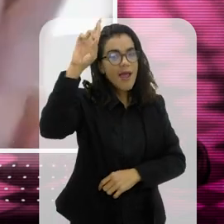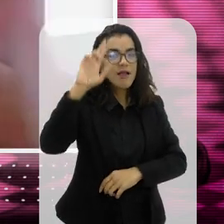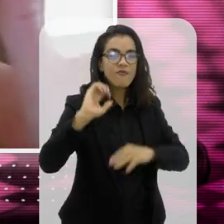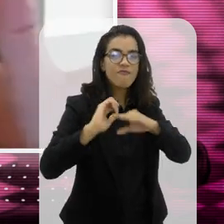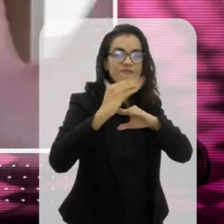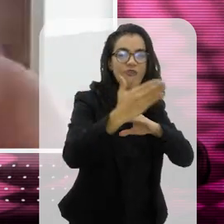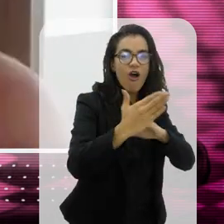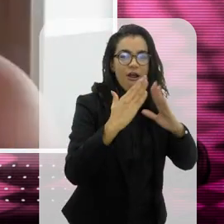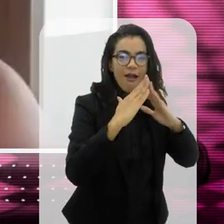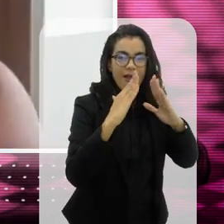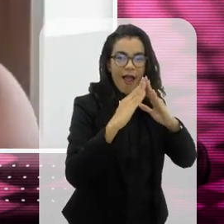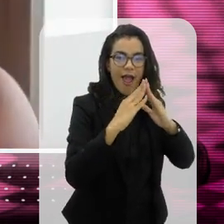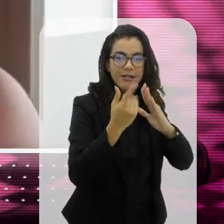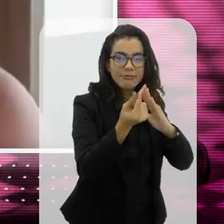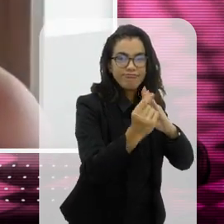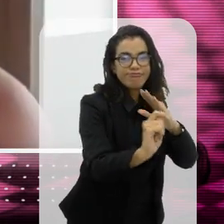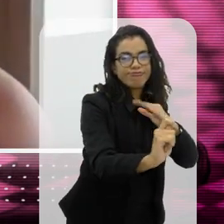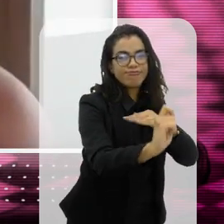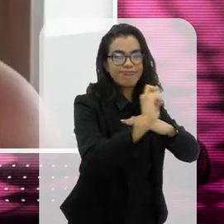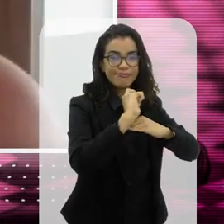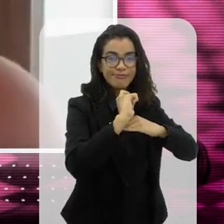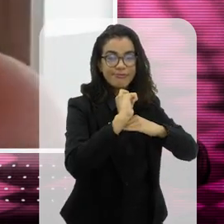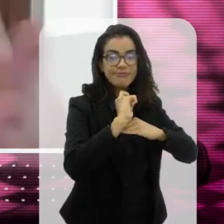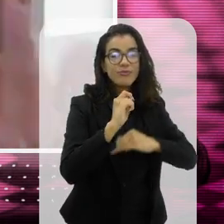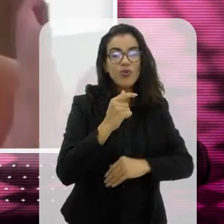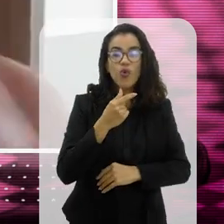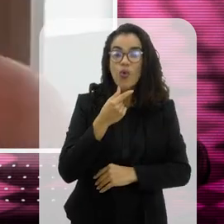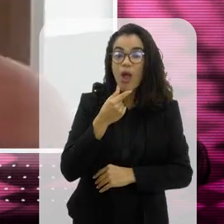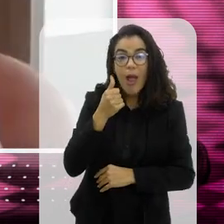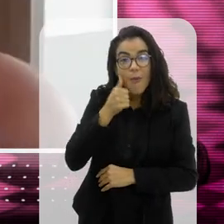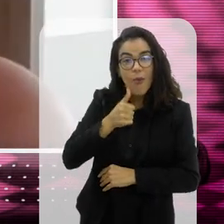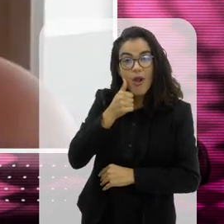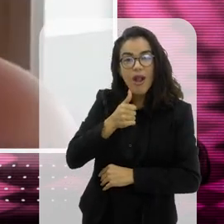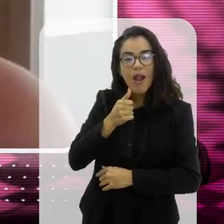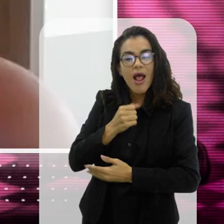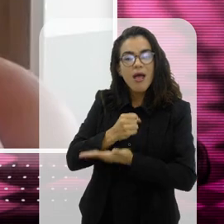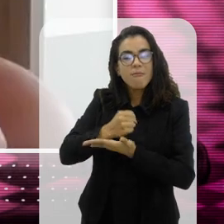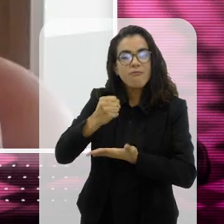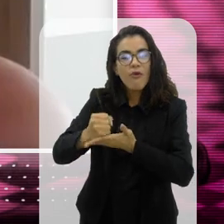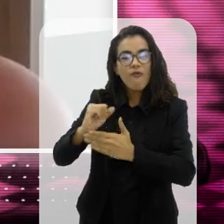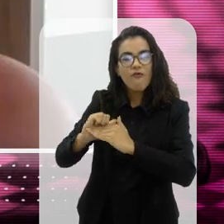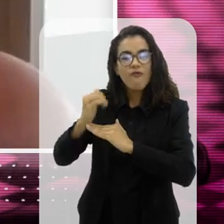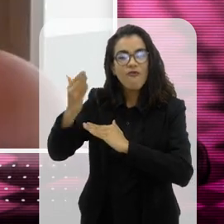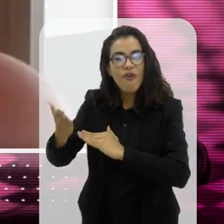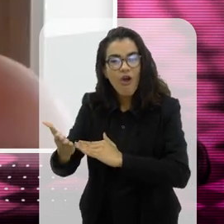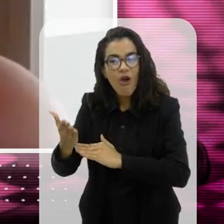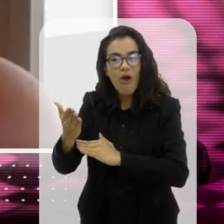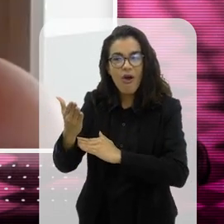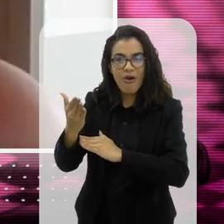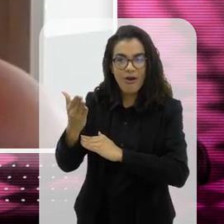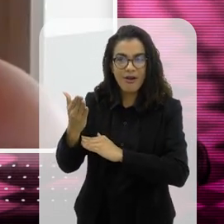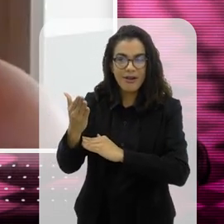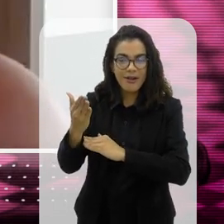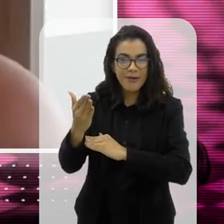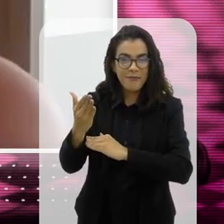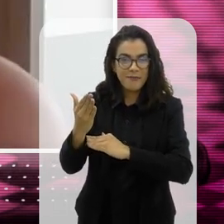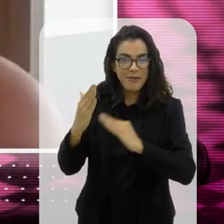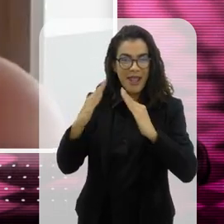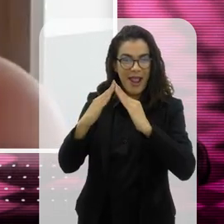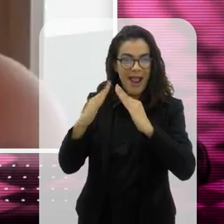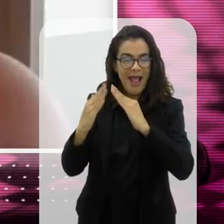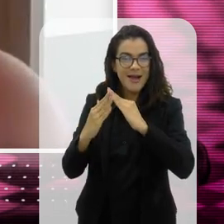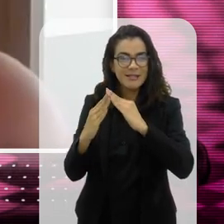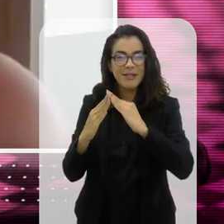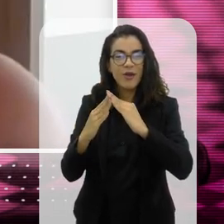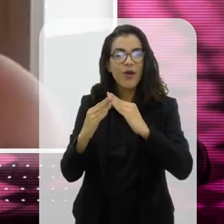fora da casa e a mulher cuida da parte de dentro da casa. Quando a mulher foi para o mercado de trabalho, ela não declinou do convite de cuidar